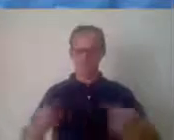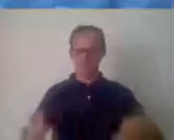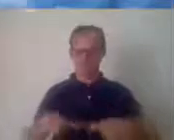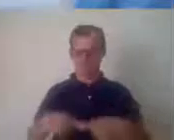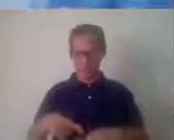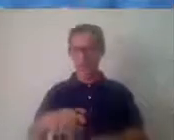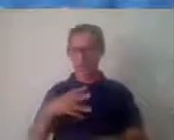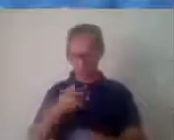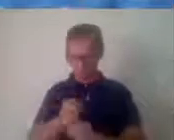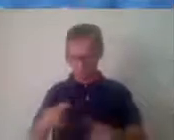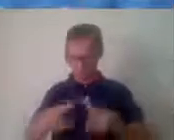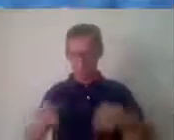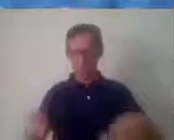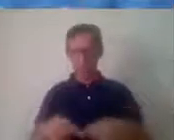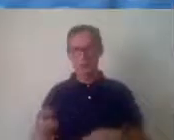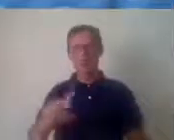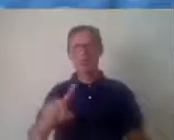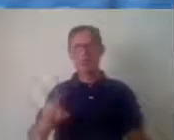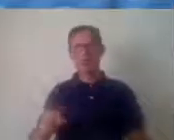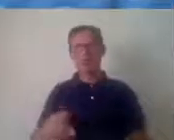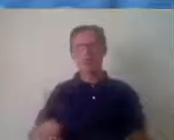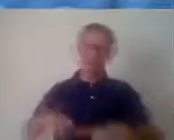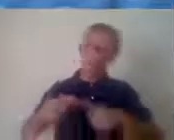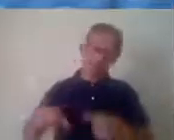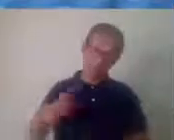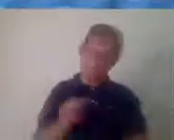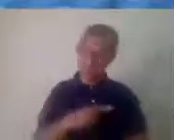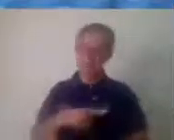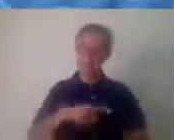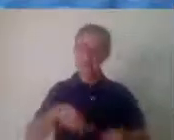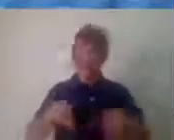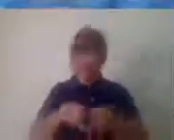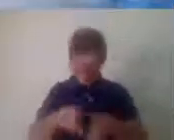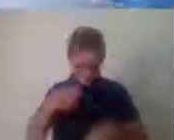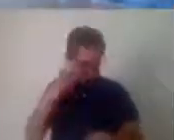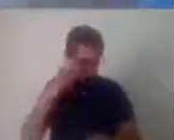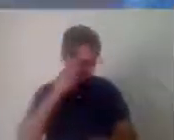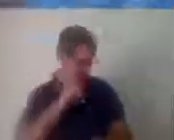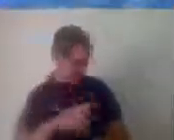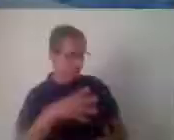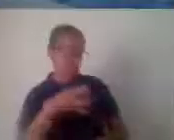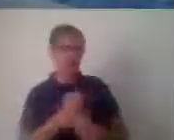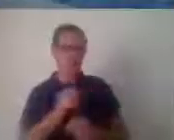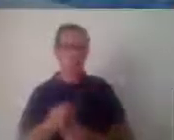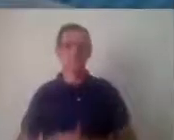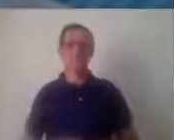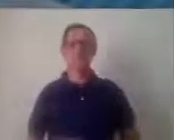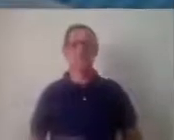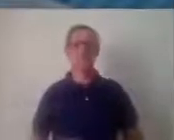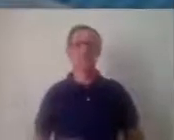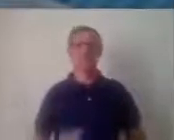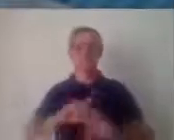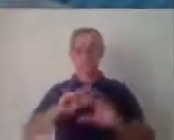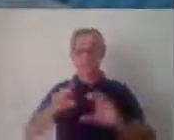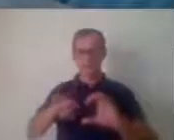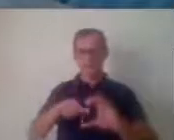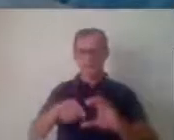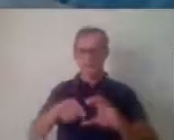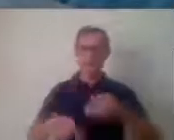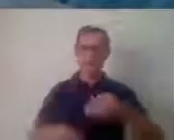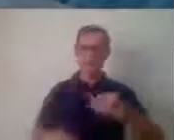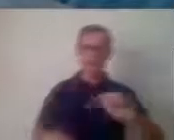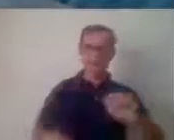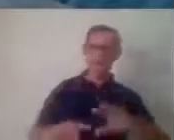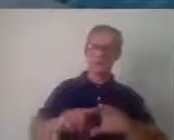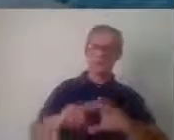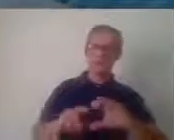área utilizando uma integral. Mas nós também conseguimos calcular centro de massa. O que é